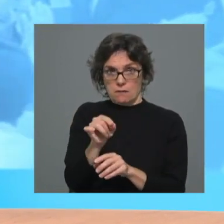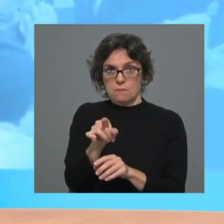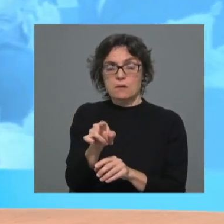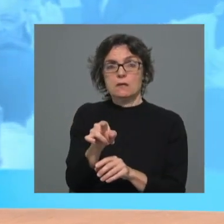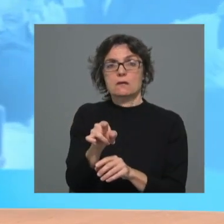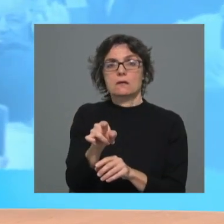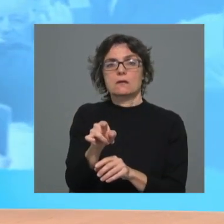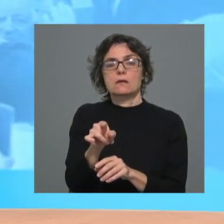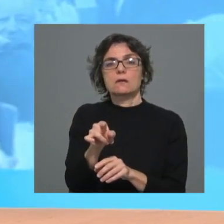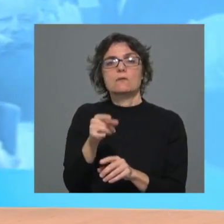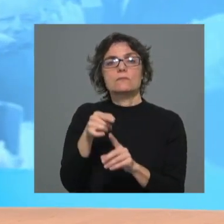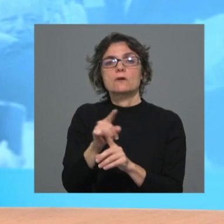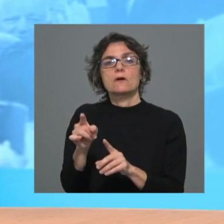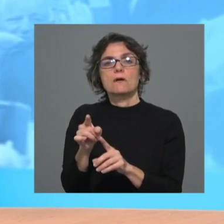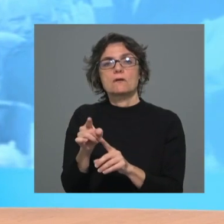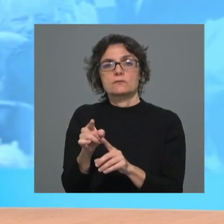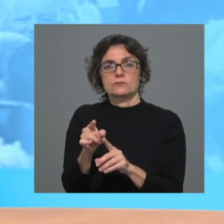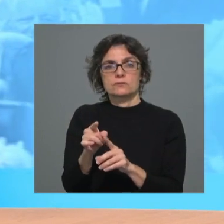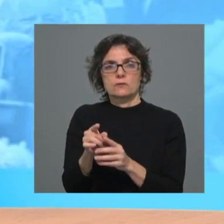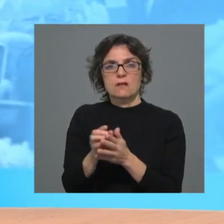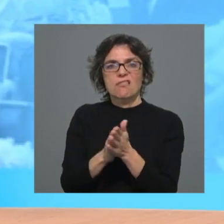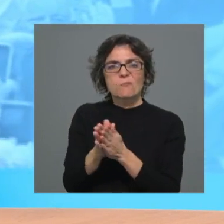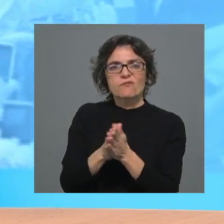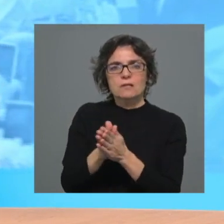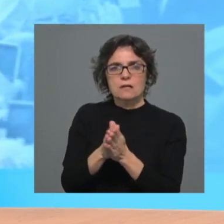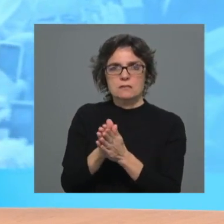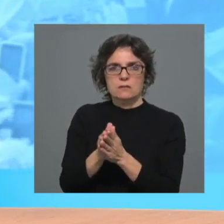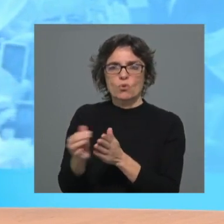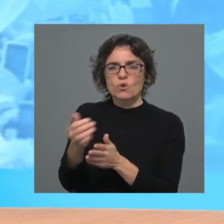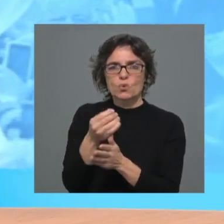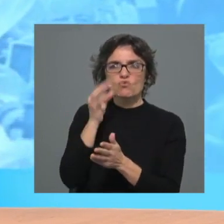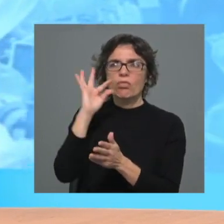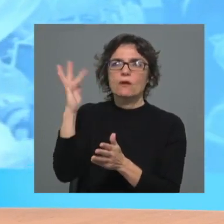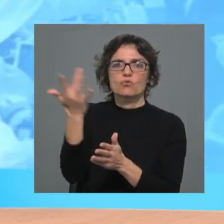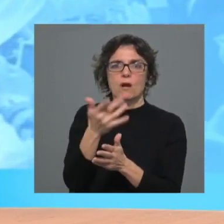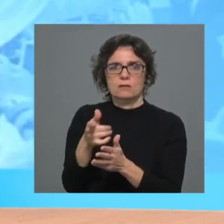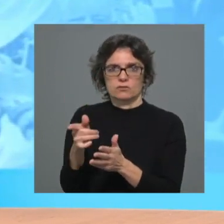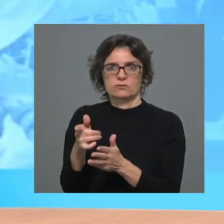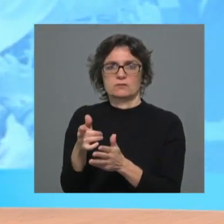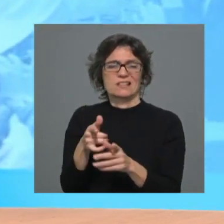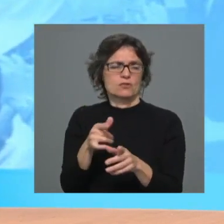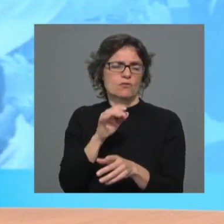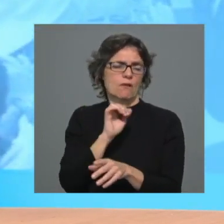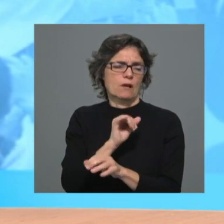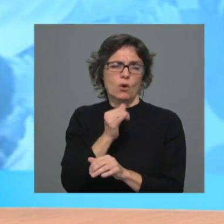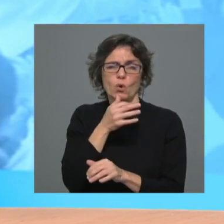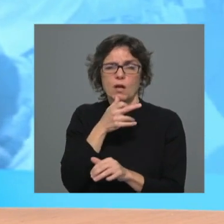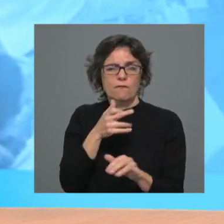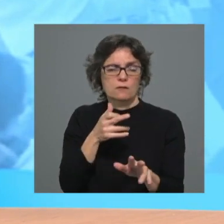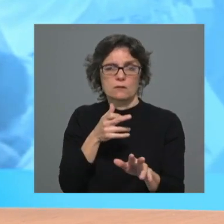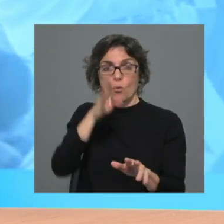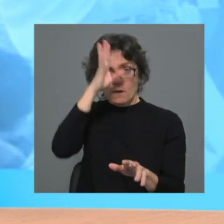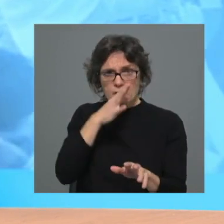para explorar os recursos naturais dos locais onde elas vivem. Isto é absolutamente terrível. O Papa insistiu muito nessa ideia,